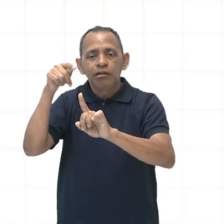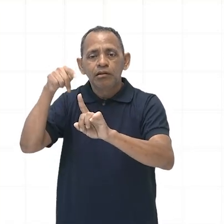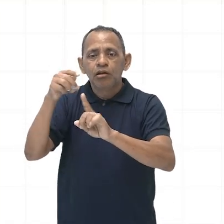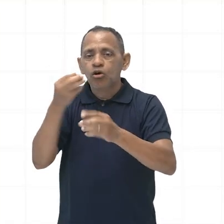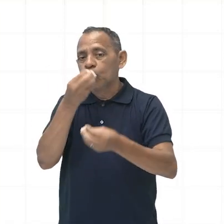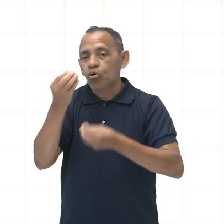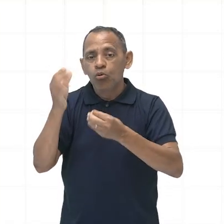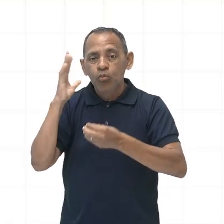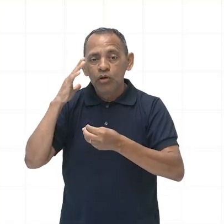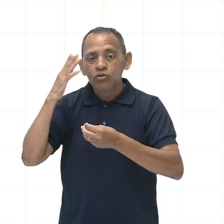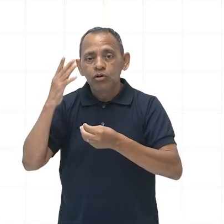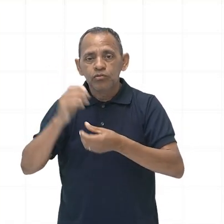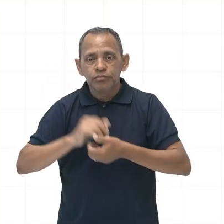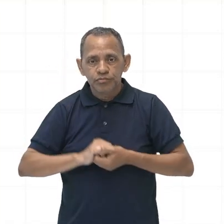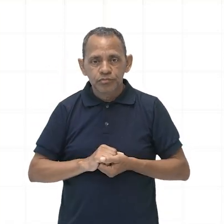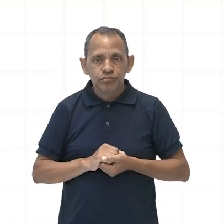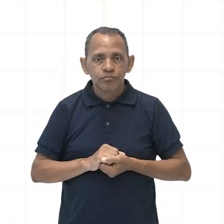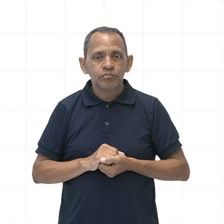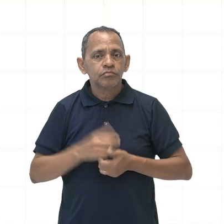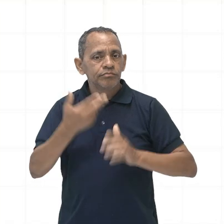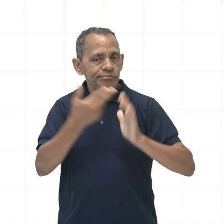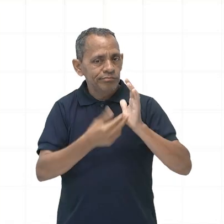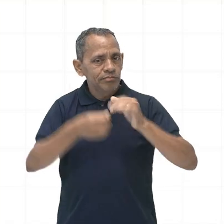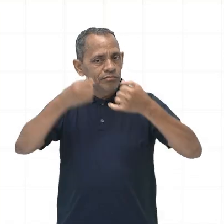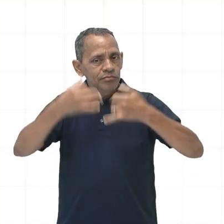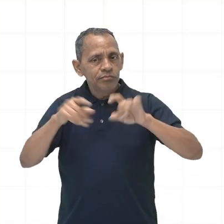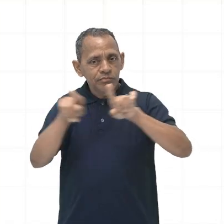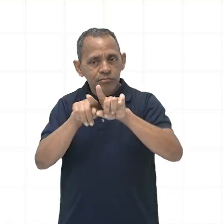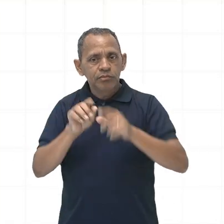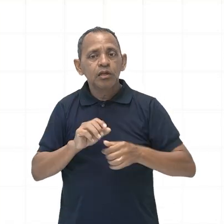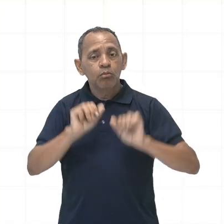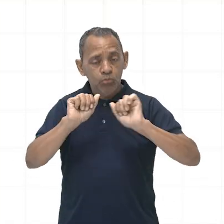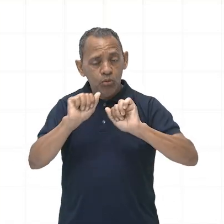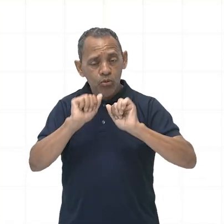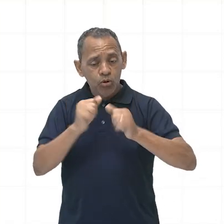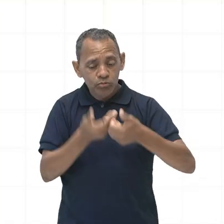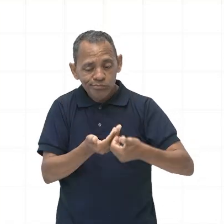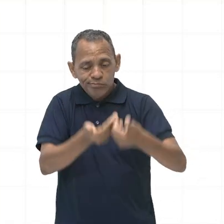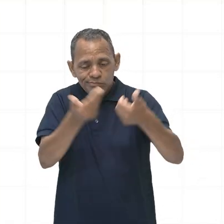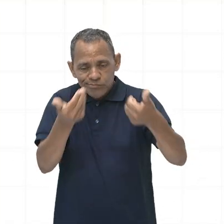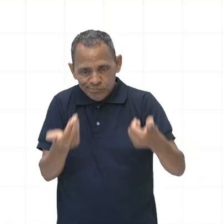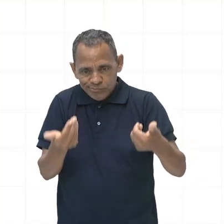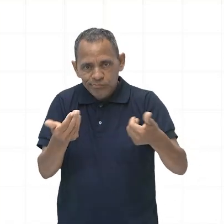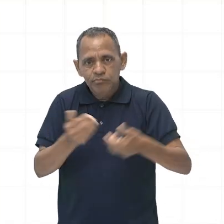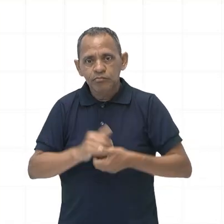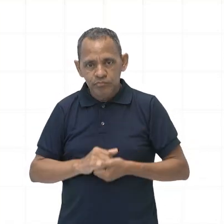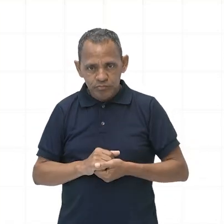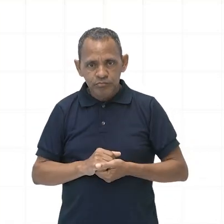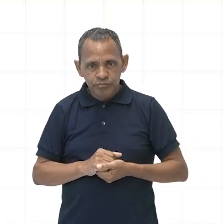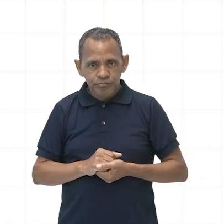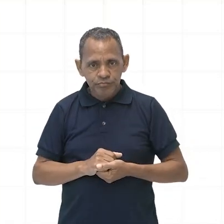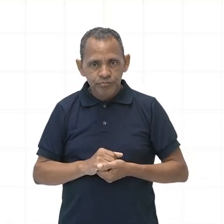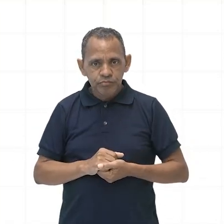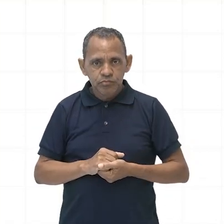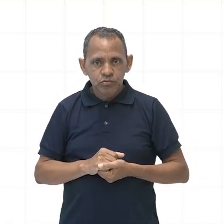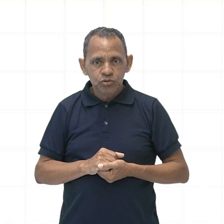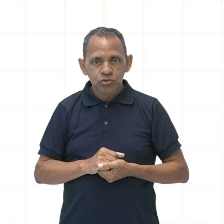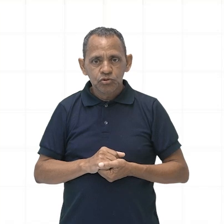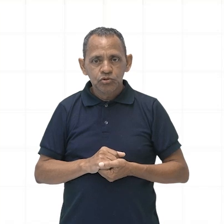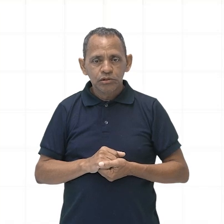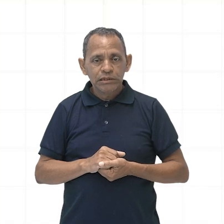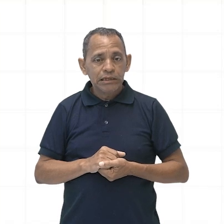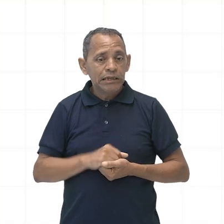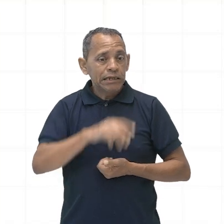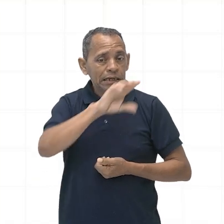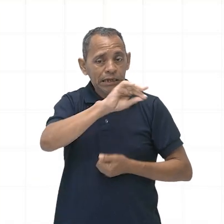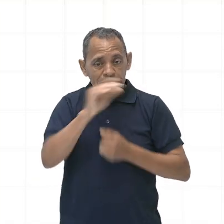resolve isso, né? A propriedade diz que a gente pode separar, né? A gente pode separar essa multiplicação e colocar